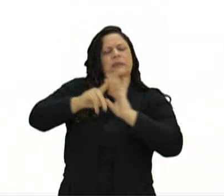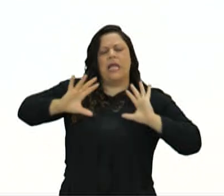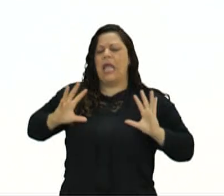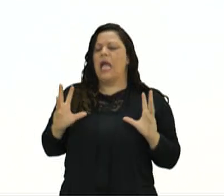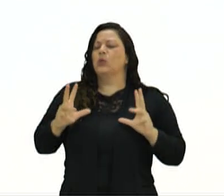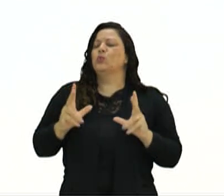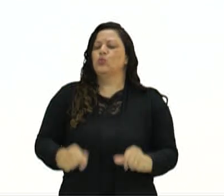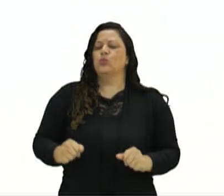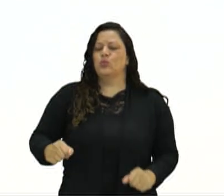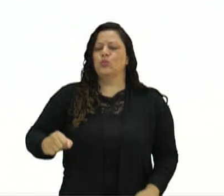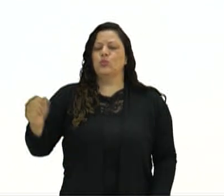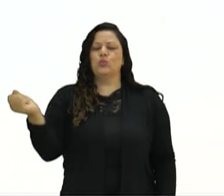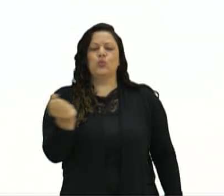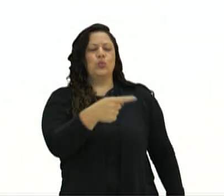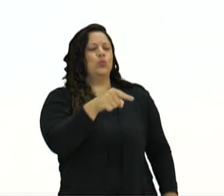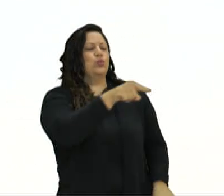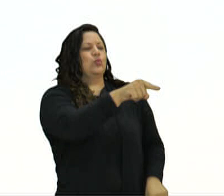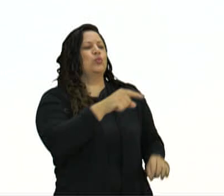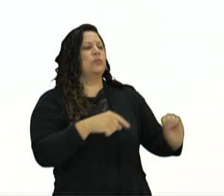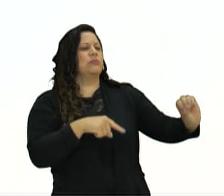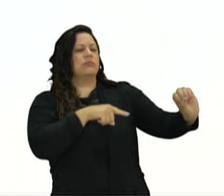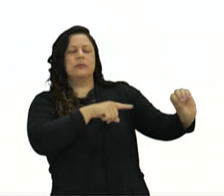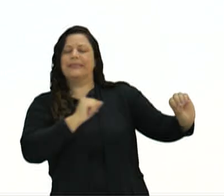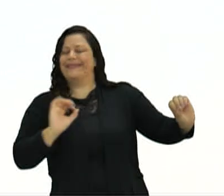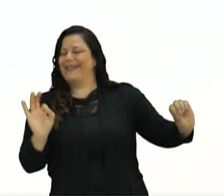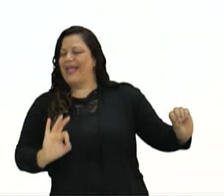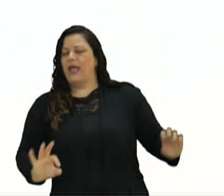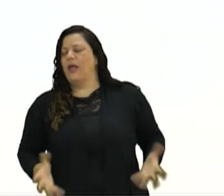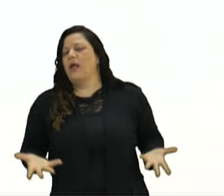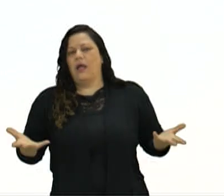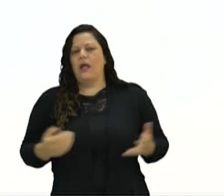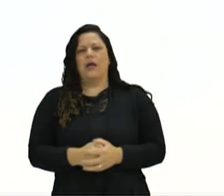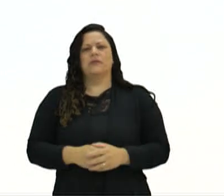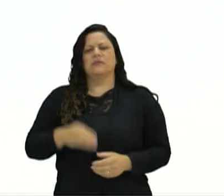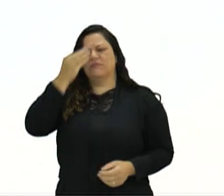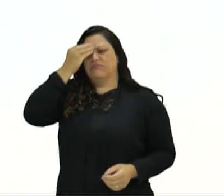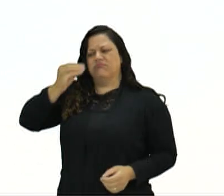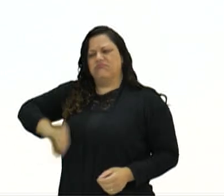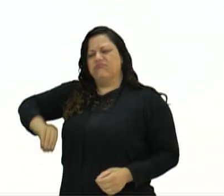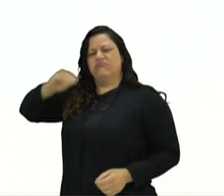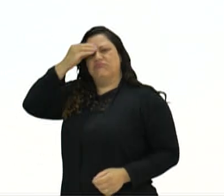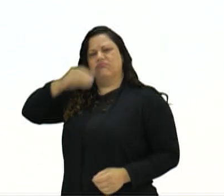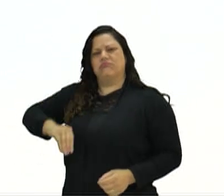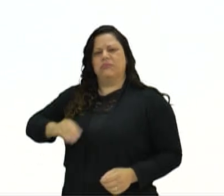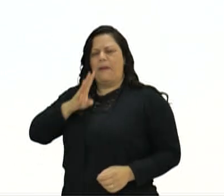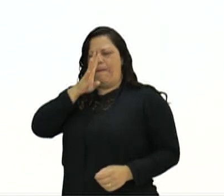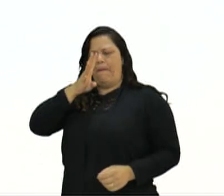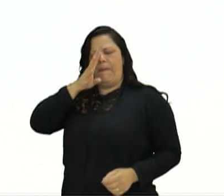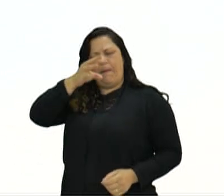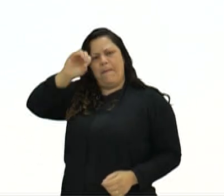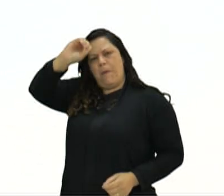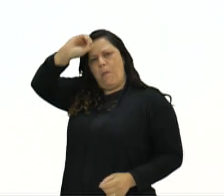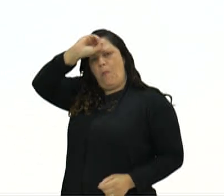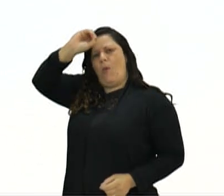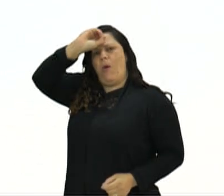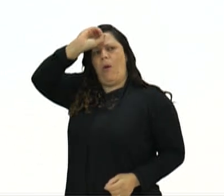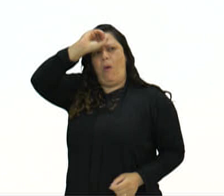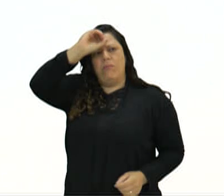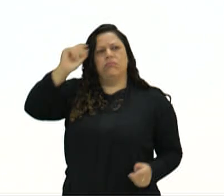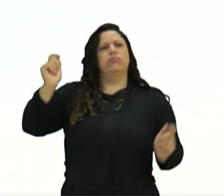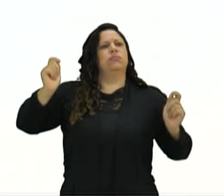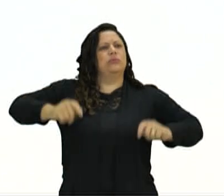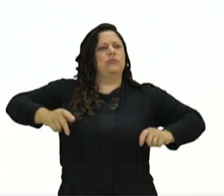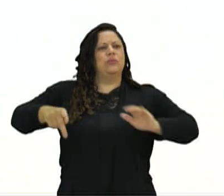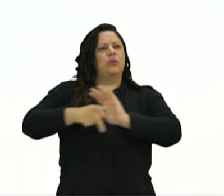e os outros nada são, é naturalmente preguiçoso, ignorante e